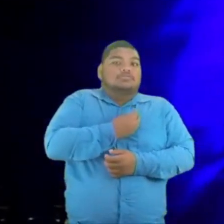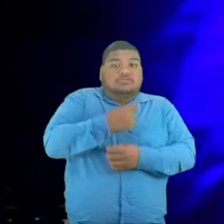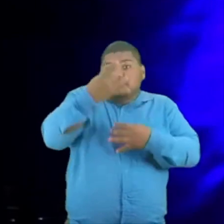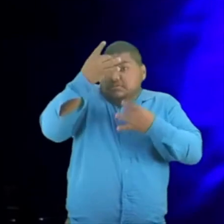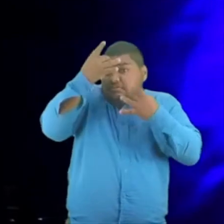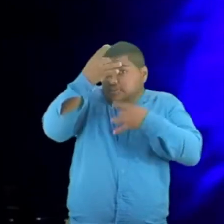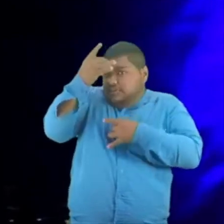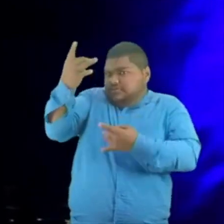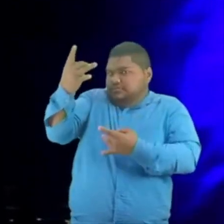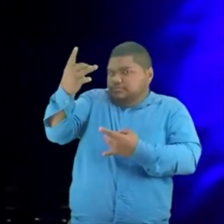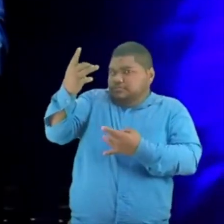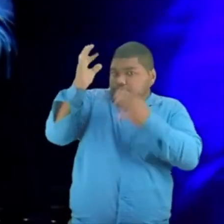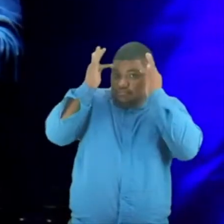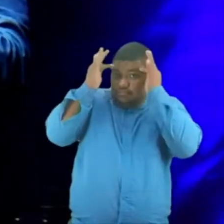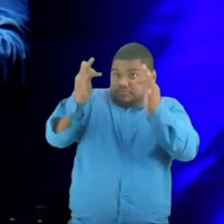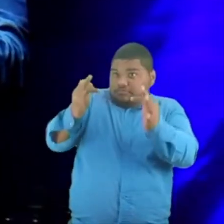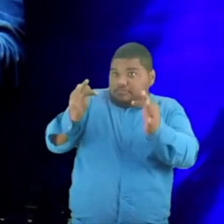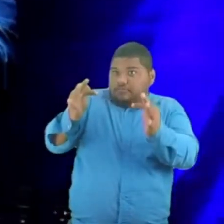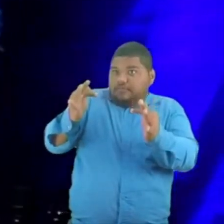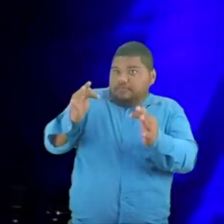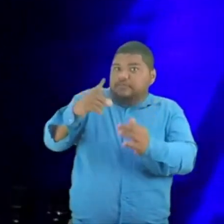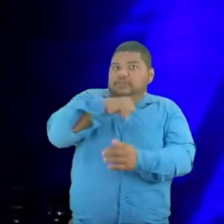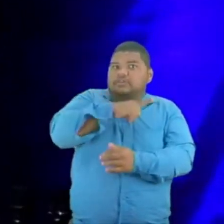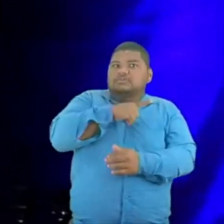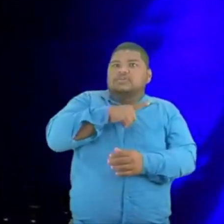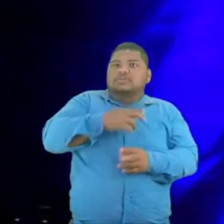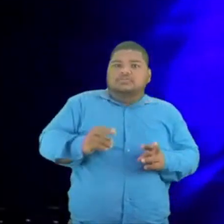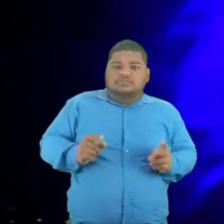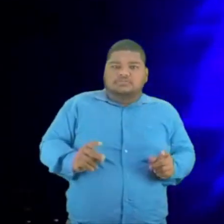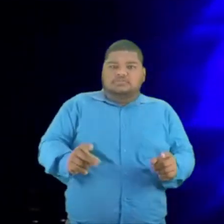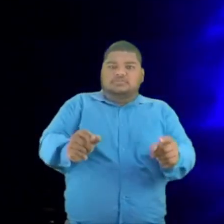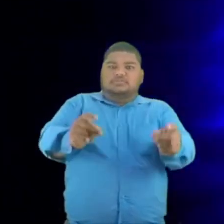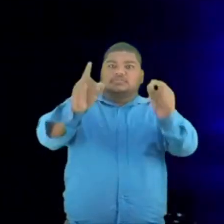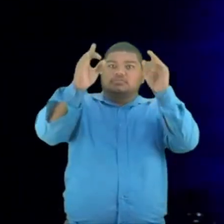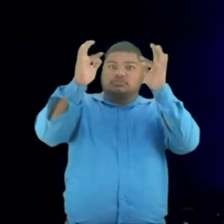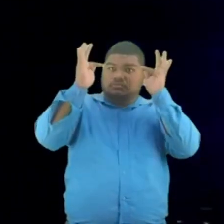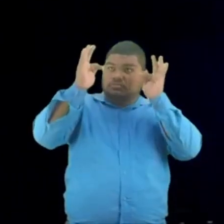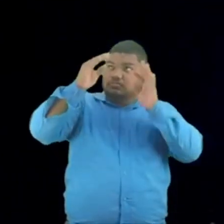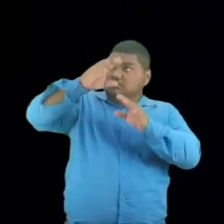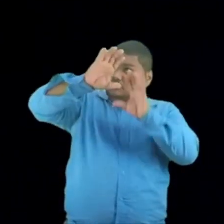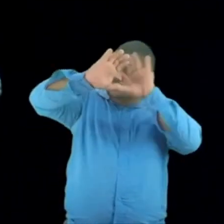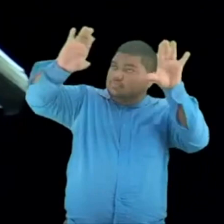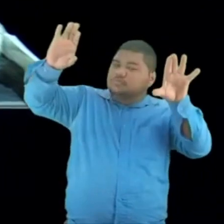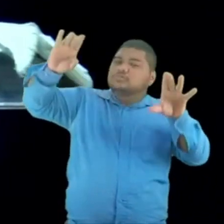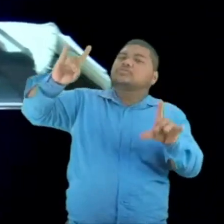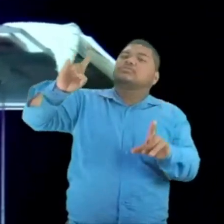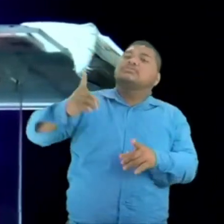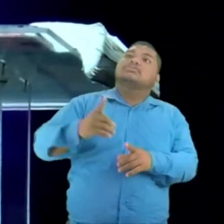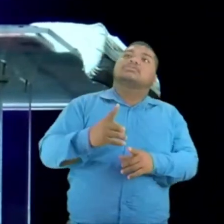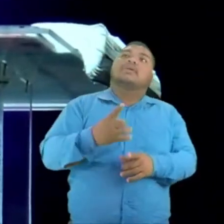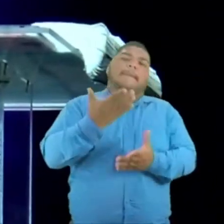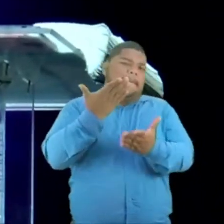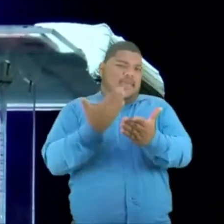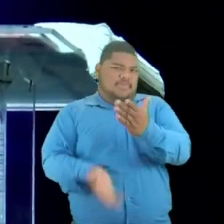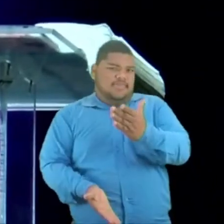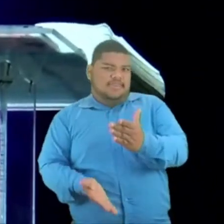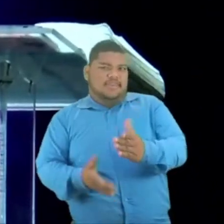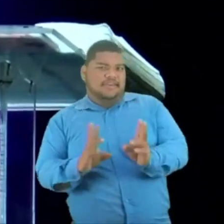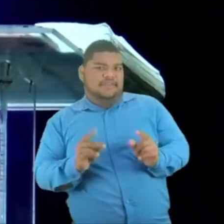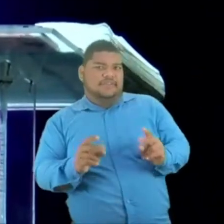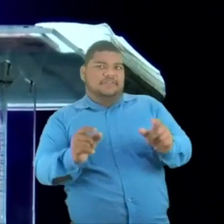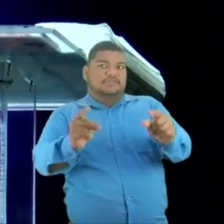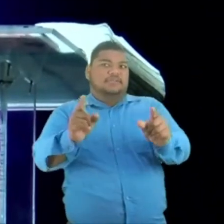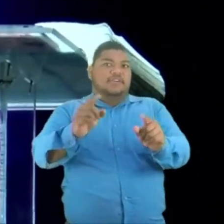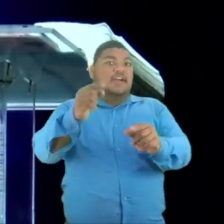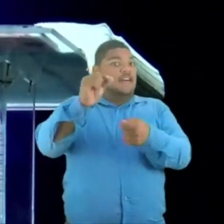Deus e ganhar a eternidade, do que viver esses mesmos anos e perder a eternidade, fazendo a minha